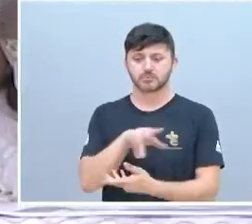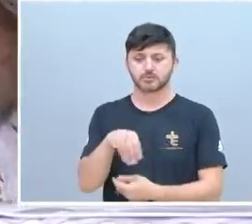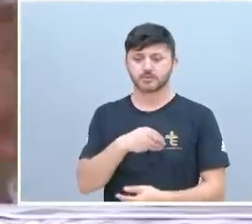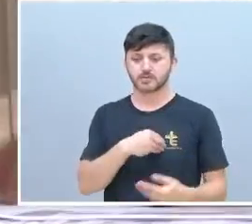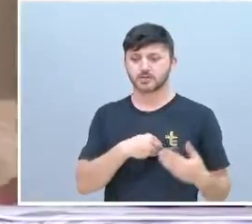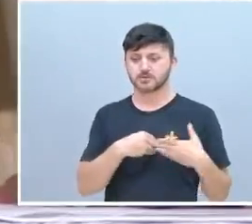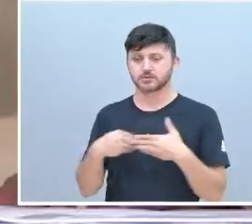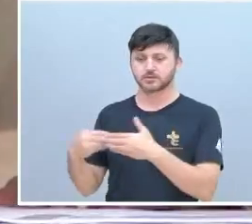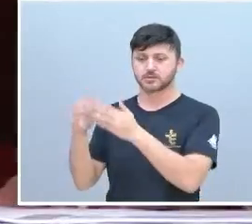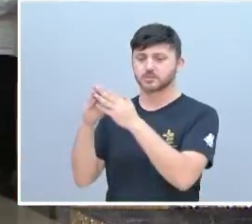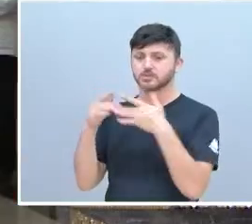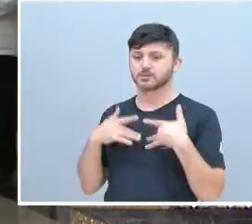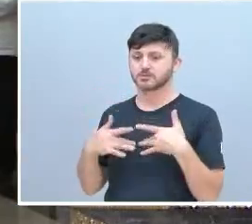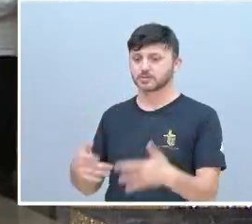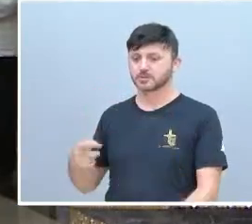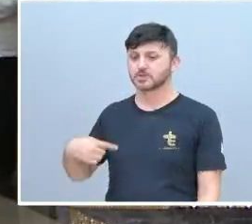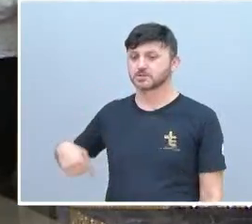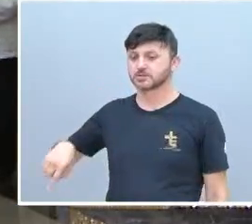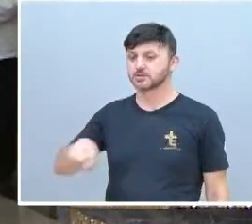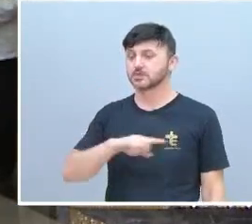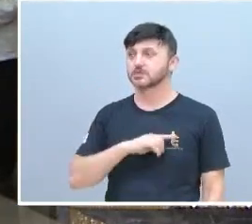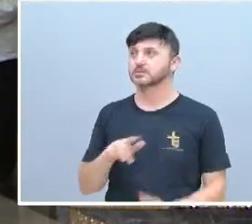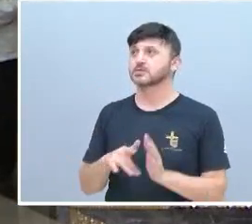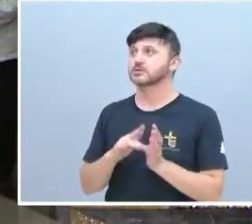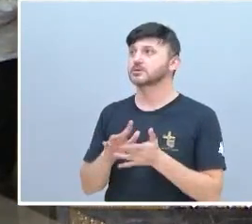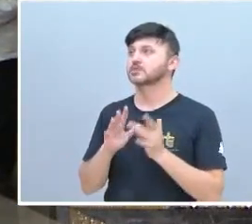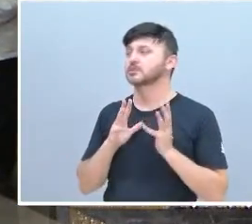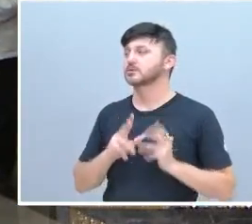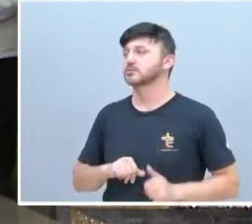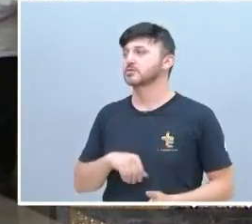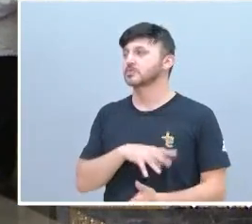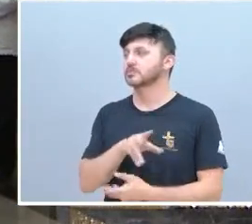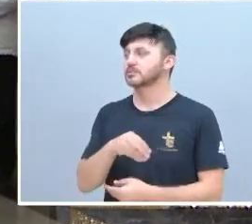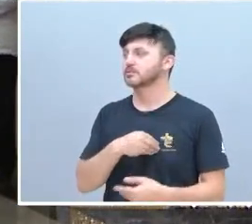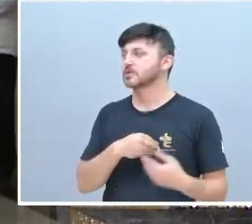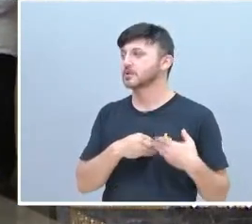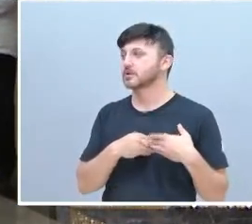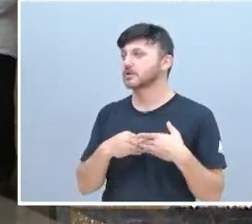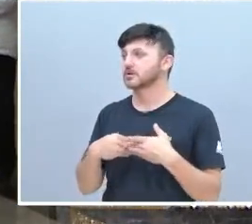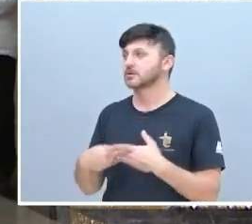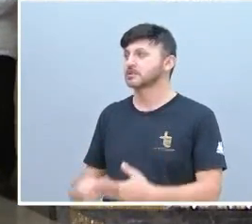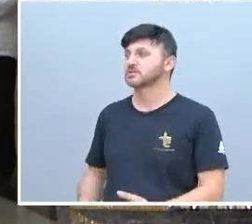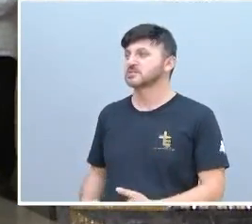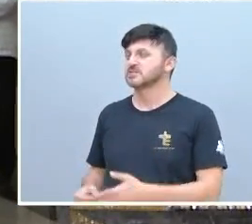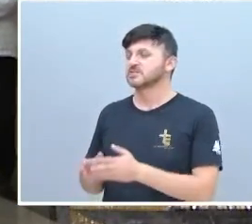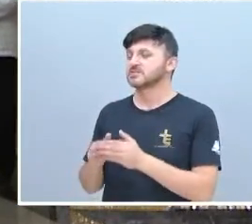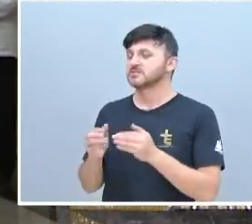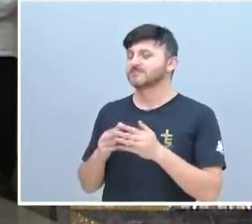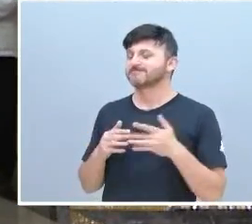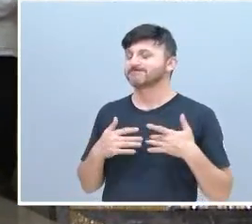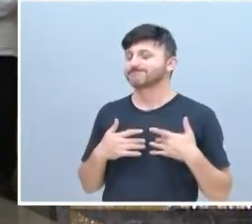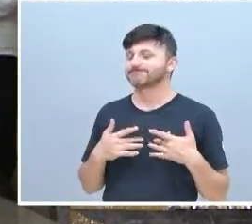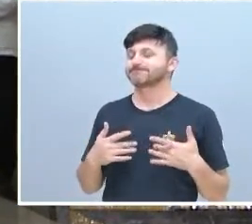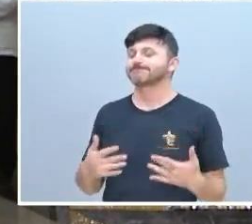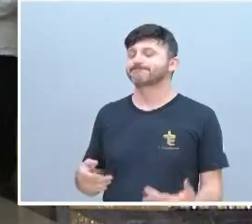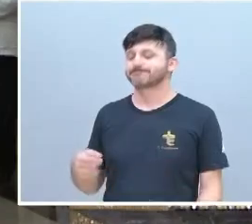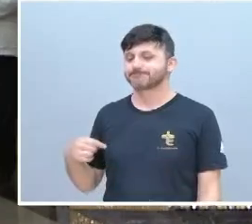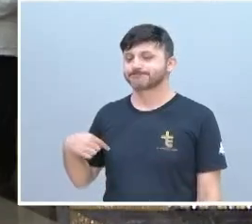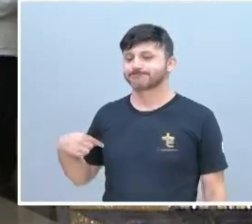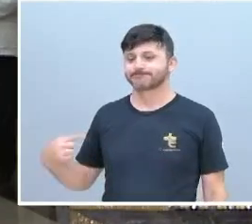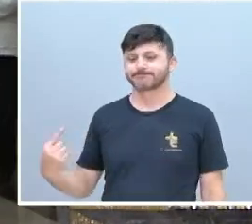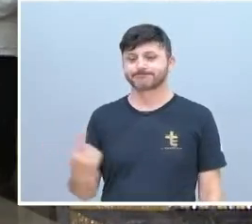o pecado do mundo, tende piedade de nós. Cordeiro de Deus, que tirais o pecado do mundo,